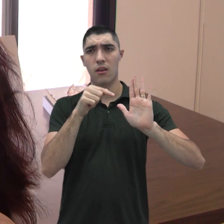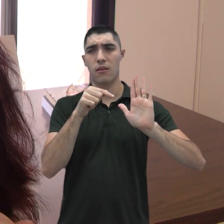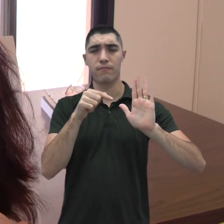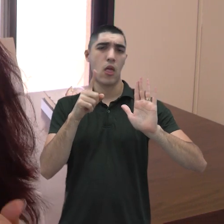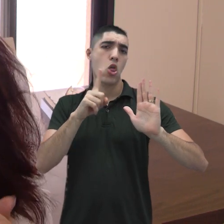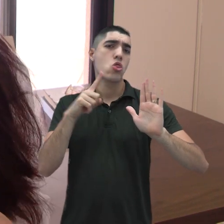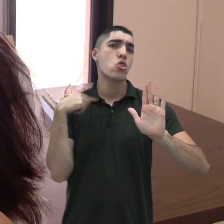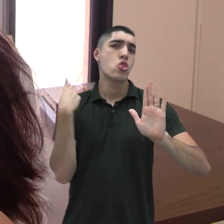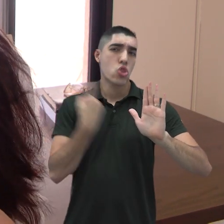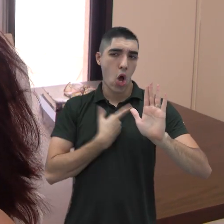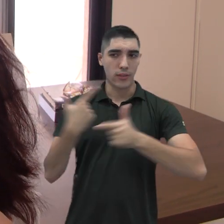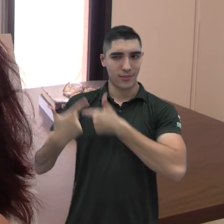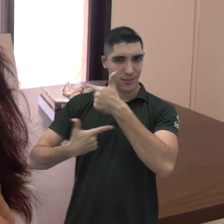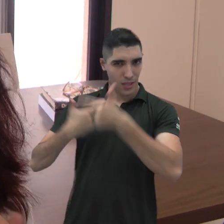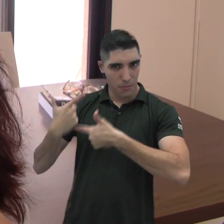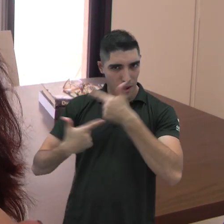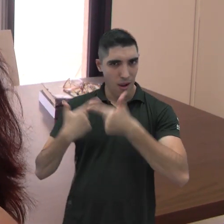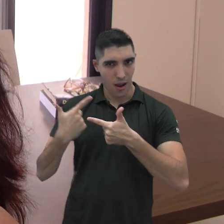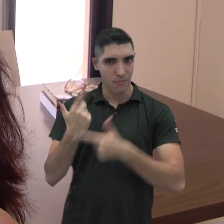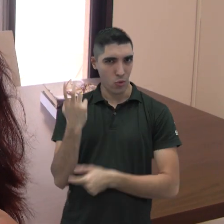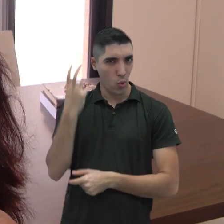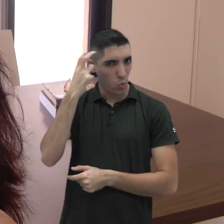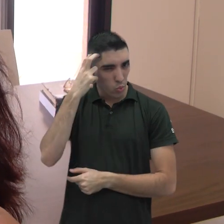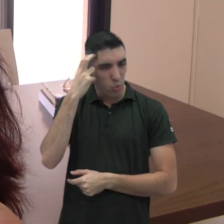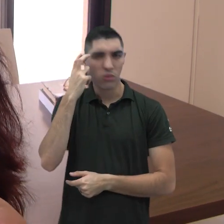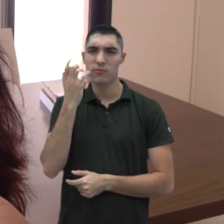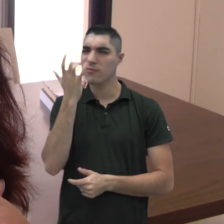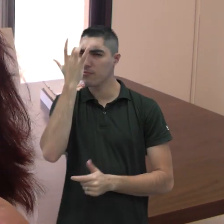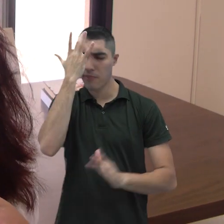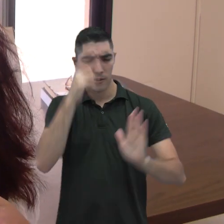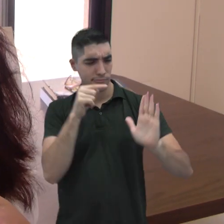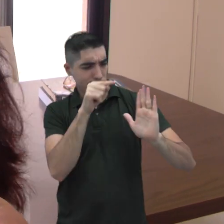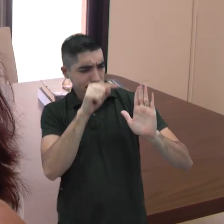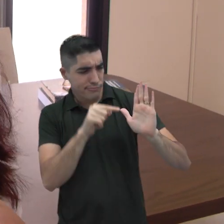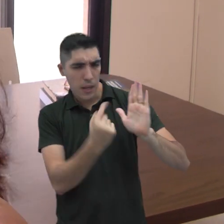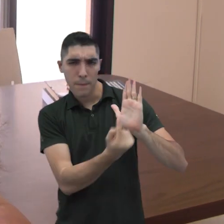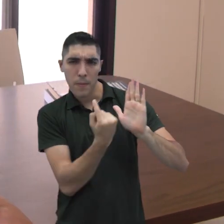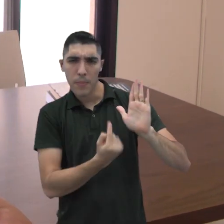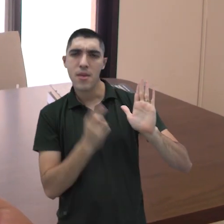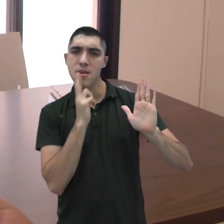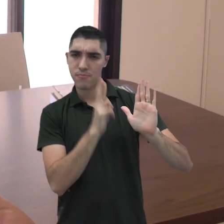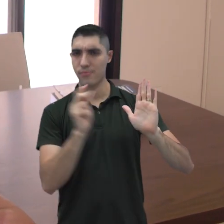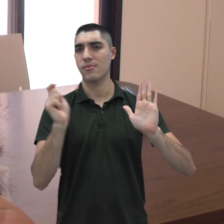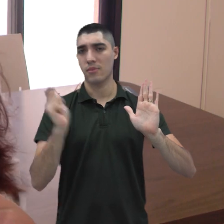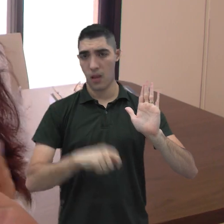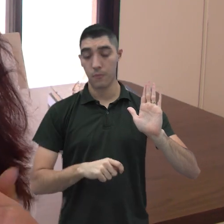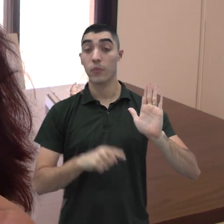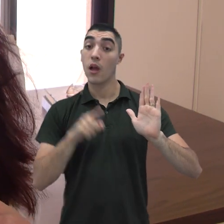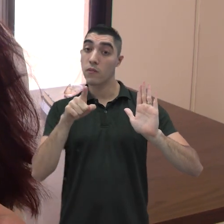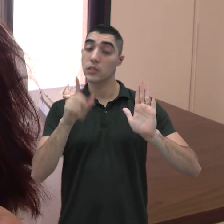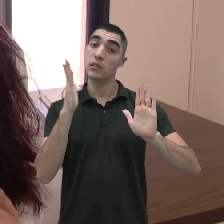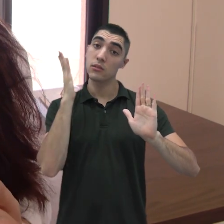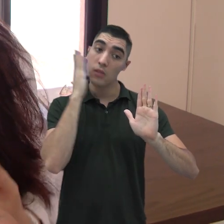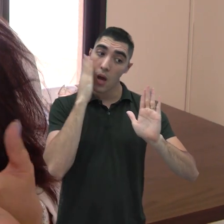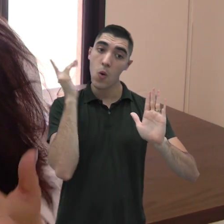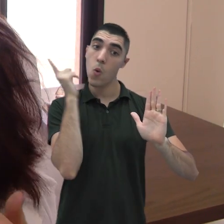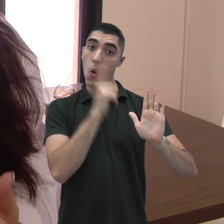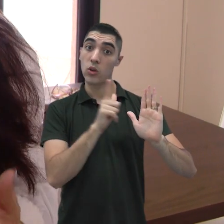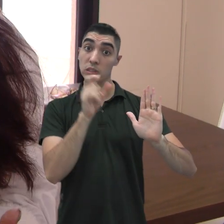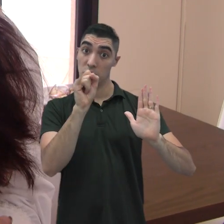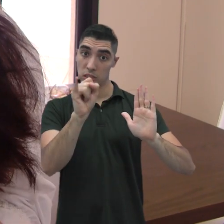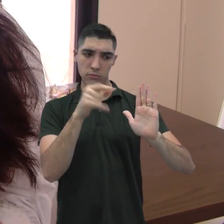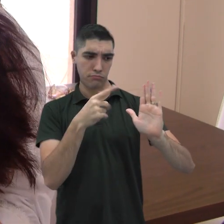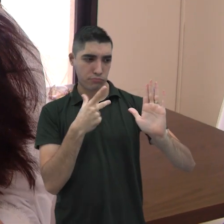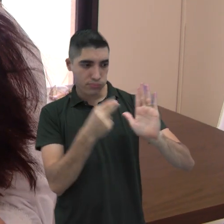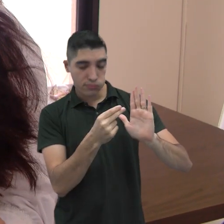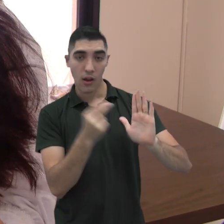nós, né, da área da cultura, de nós respondermos. E aí você tem acesso àquele projeto, ao financiamento